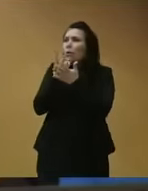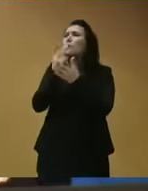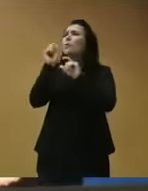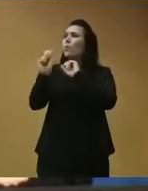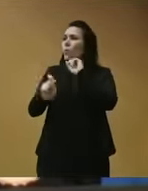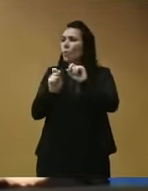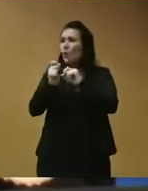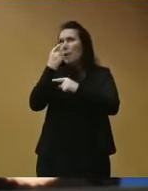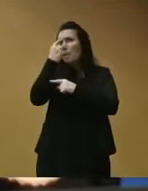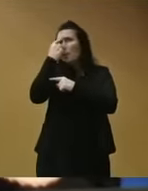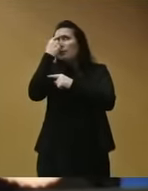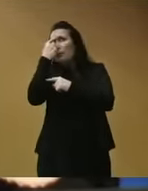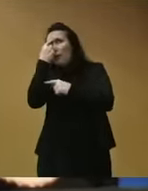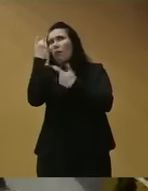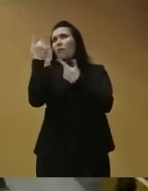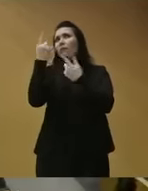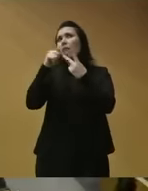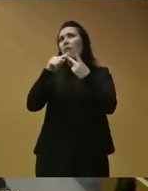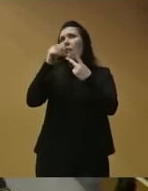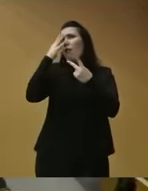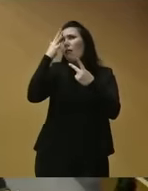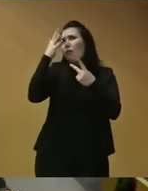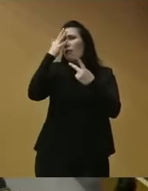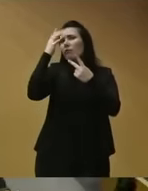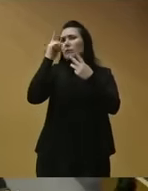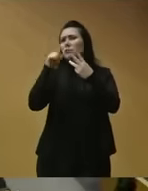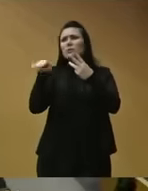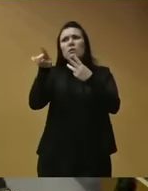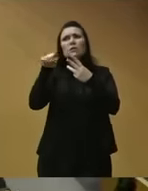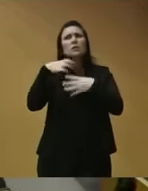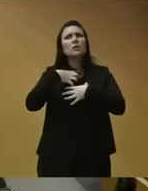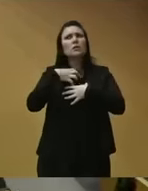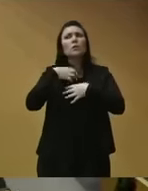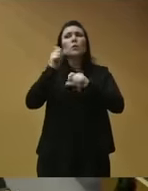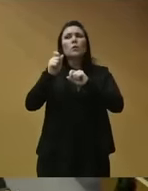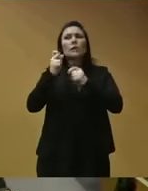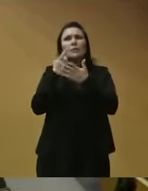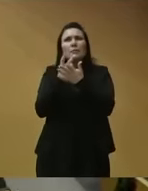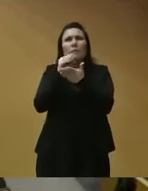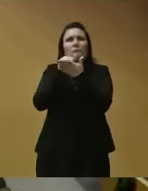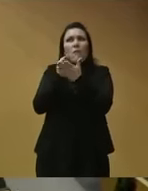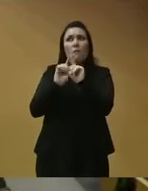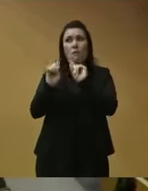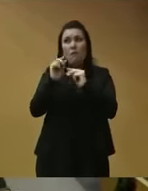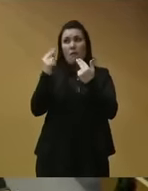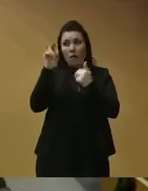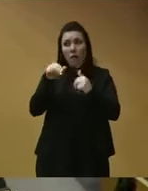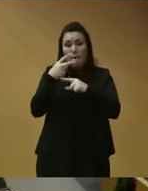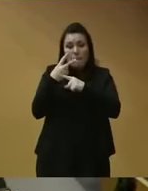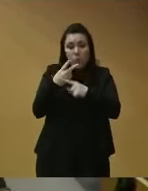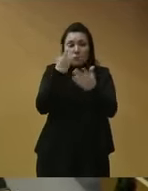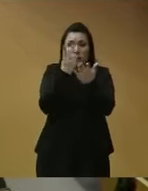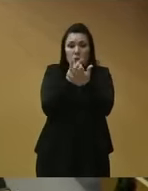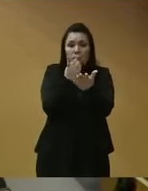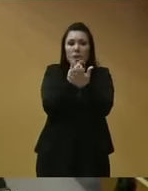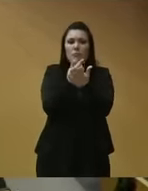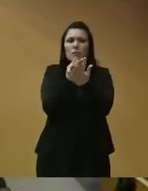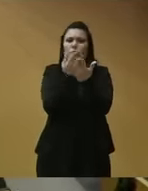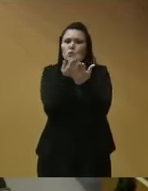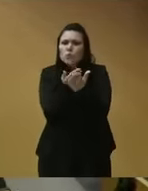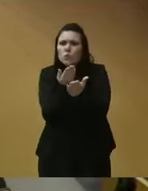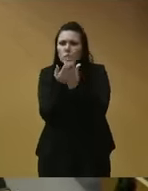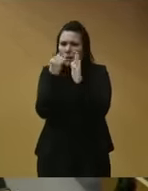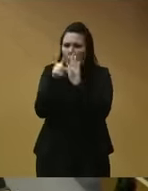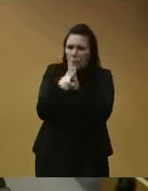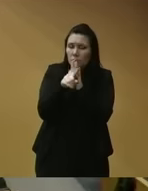seja um pensamento novo, sintam saudade dos estudos. É uma boa maneira de se manterem relevantes frente a